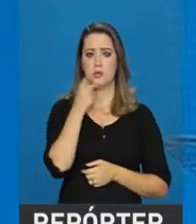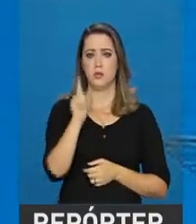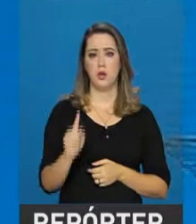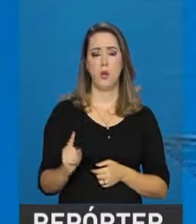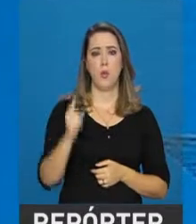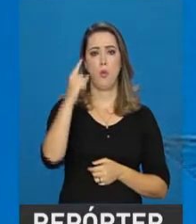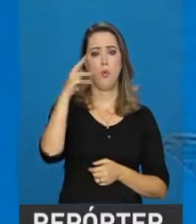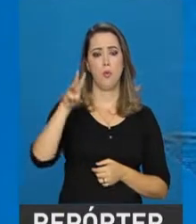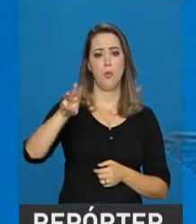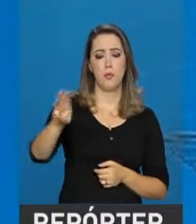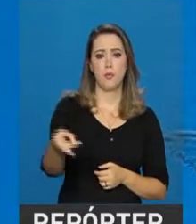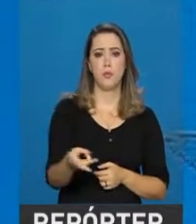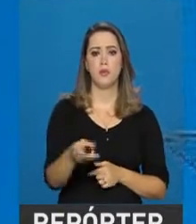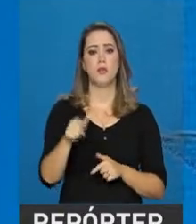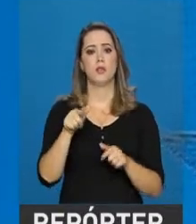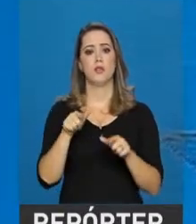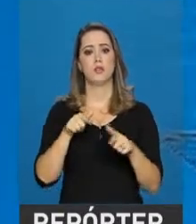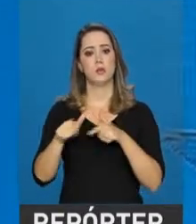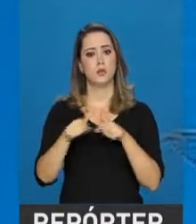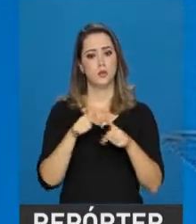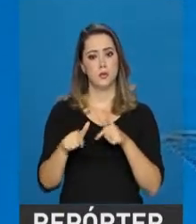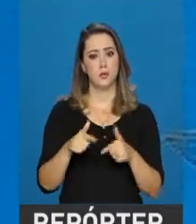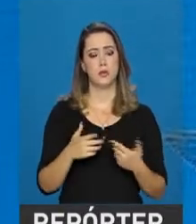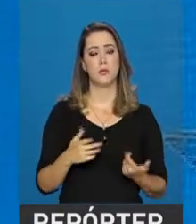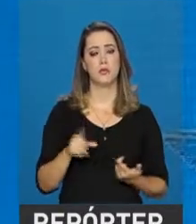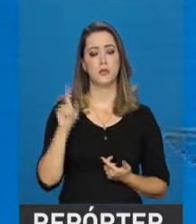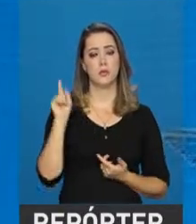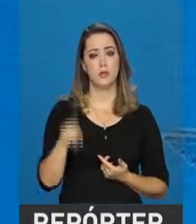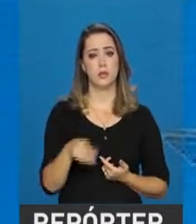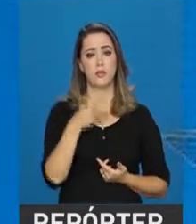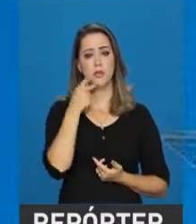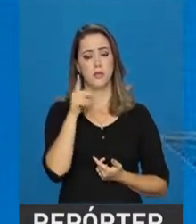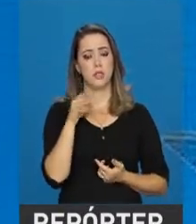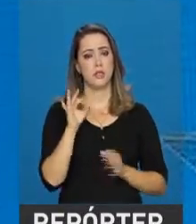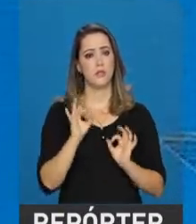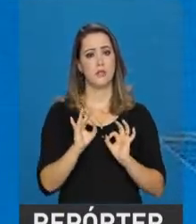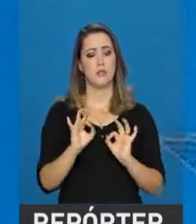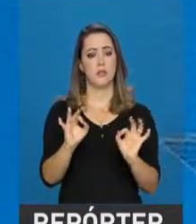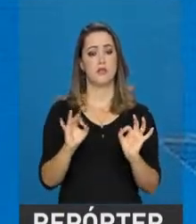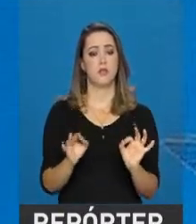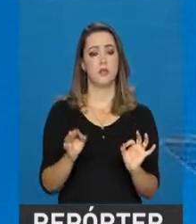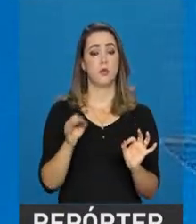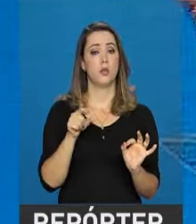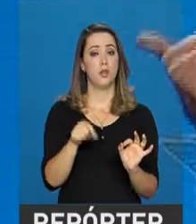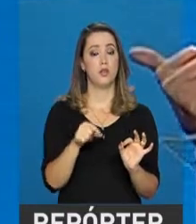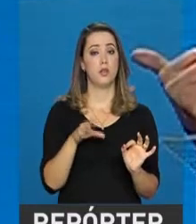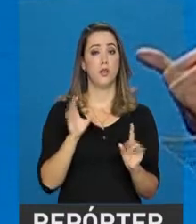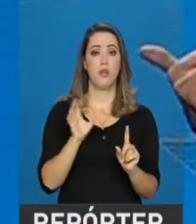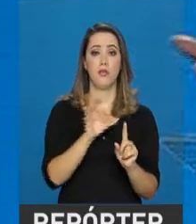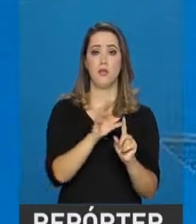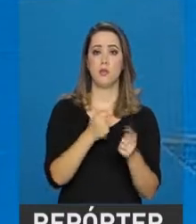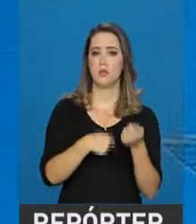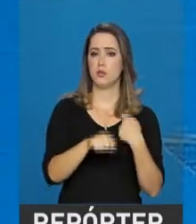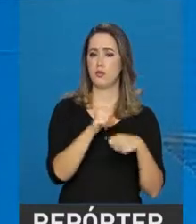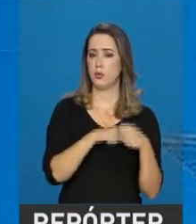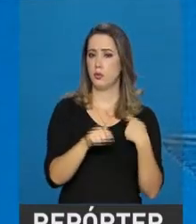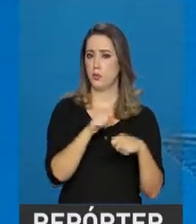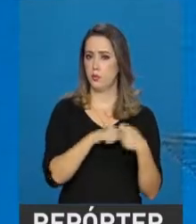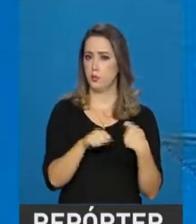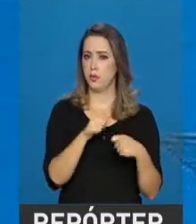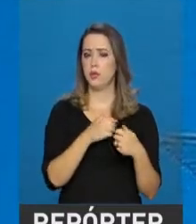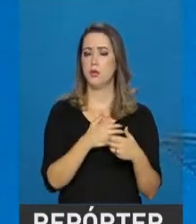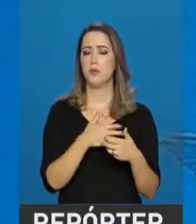e tantos postos de trabalho ele está falando exatamente nos efeitos de uma política econômica por ele